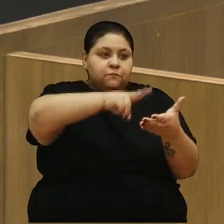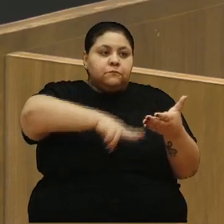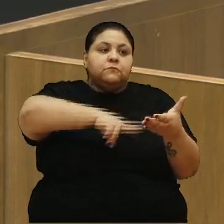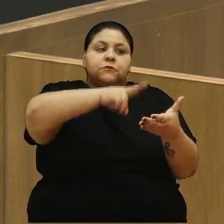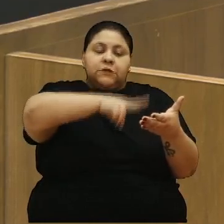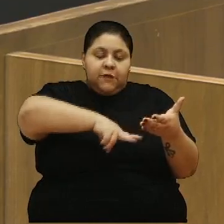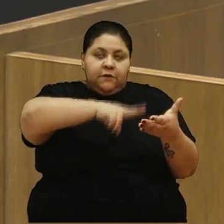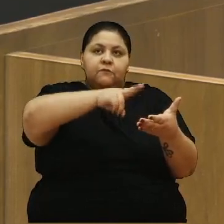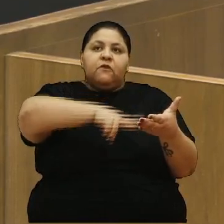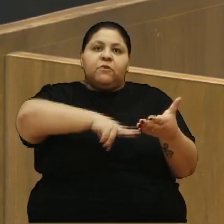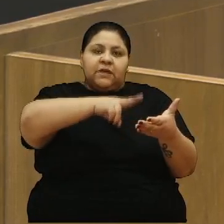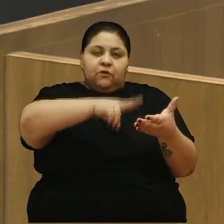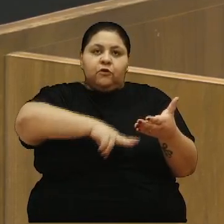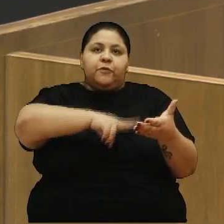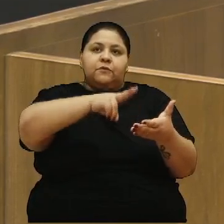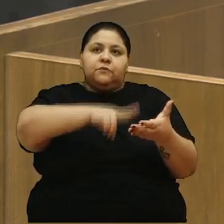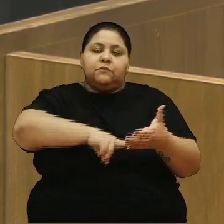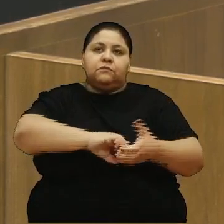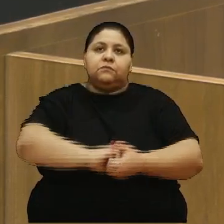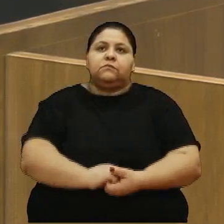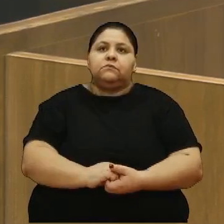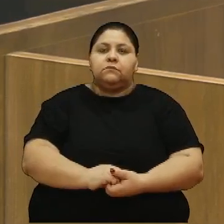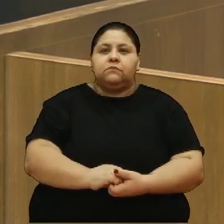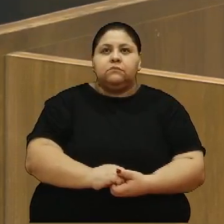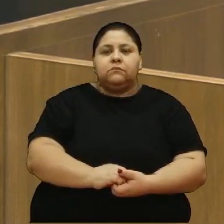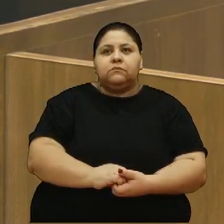agora são tantas, né?